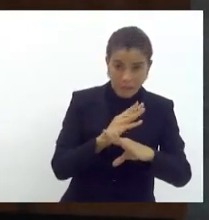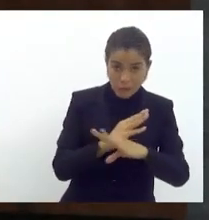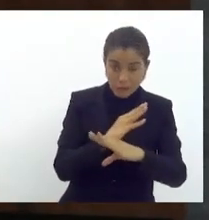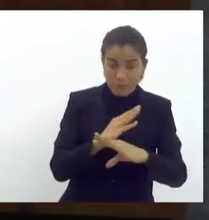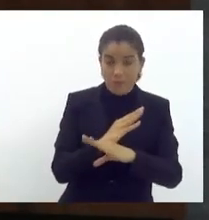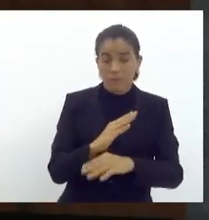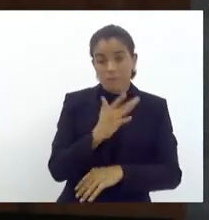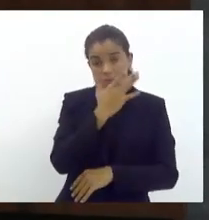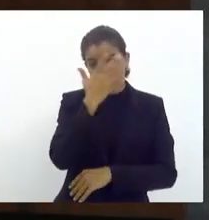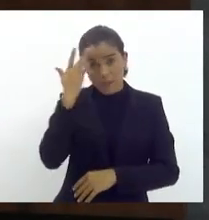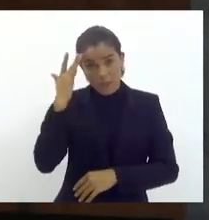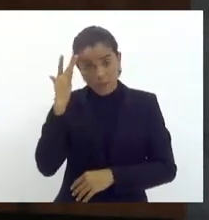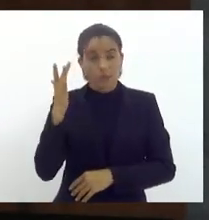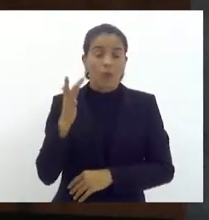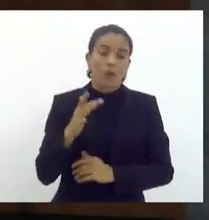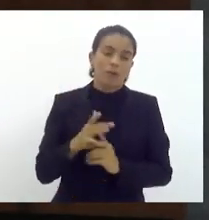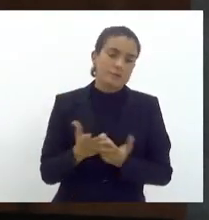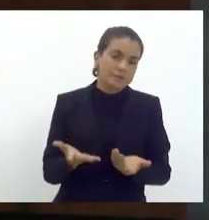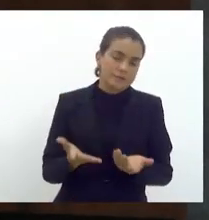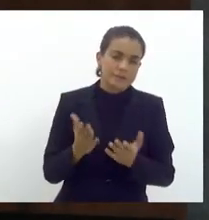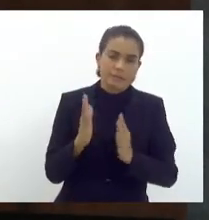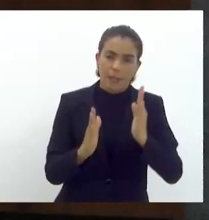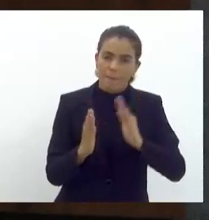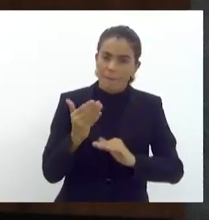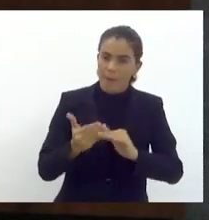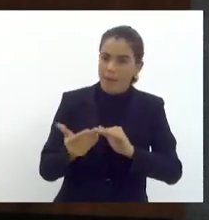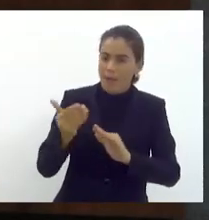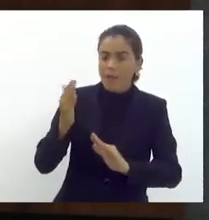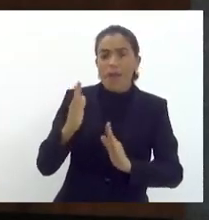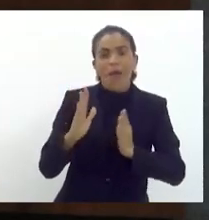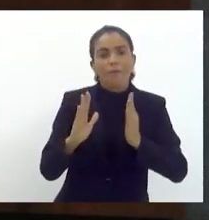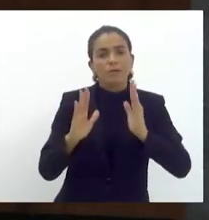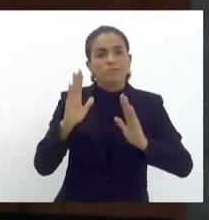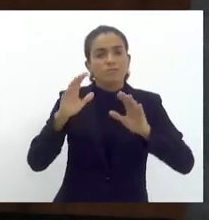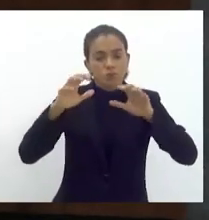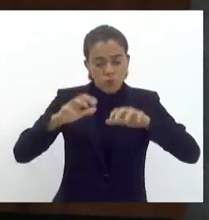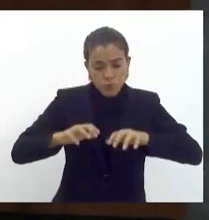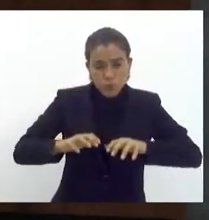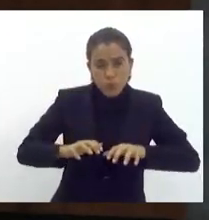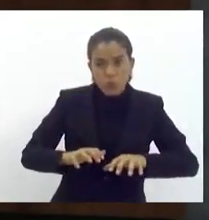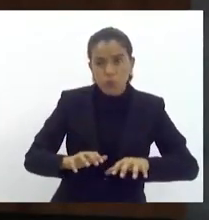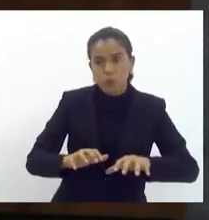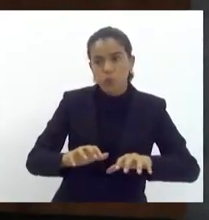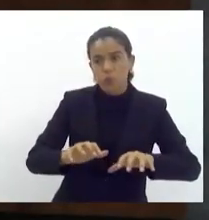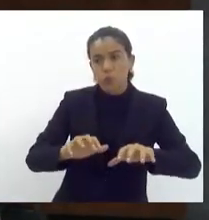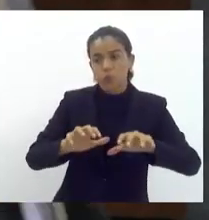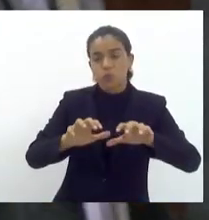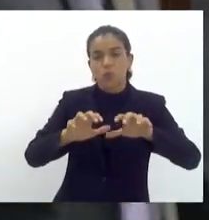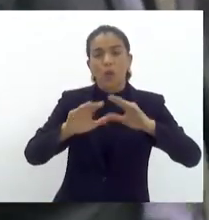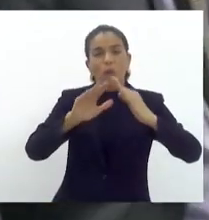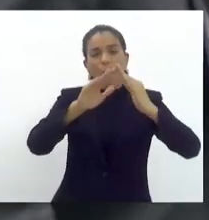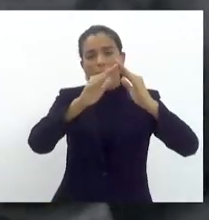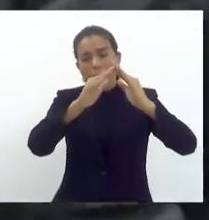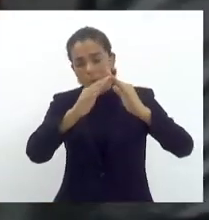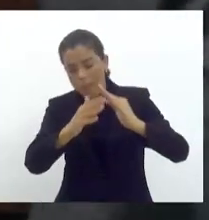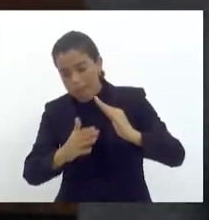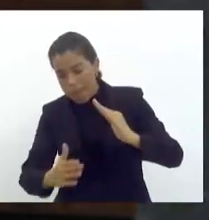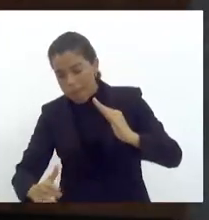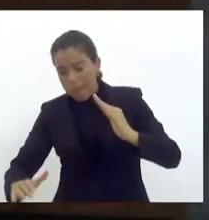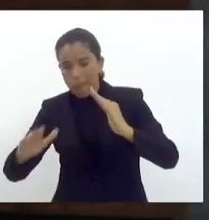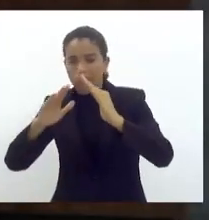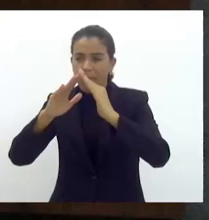pessoas que na época das chuvas das grandes chuvas perdem a sua moradia